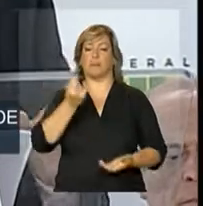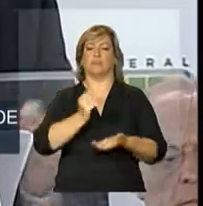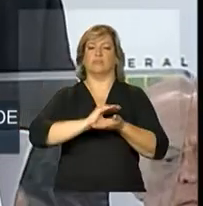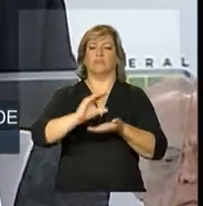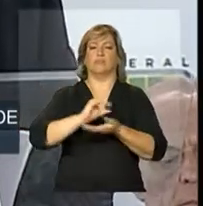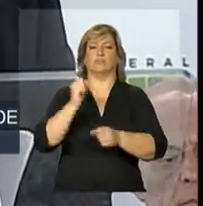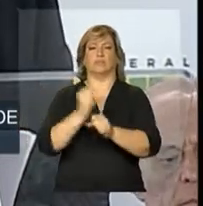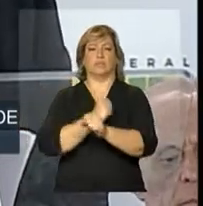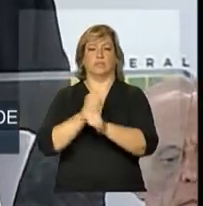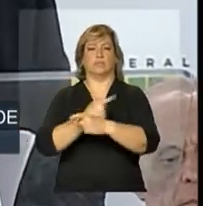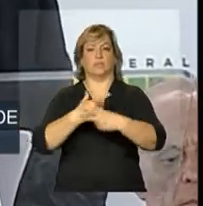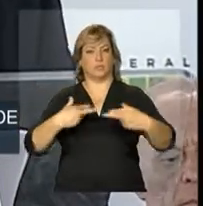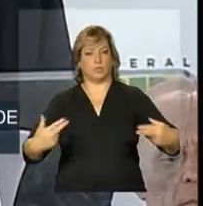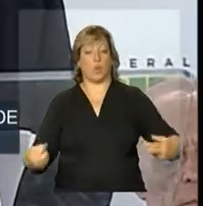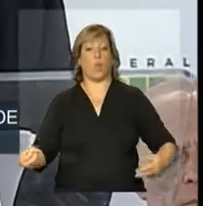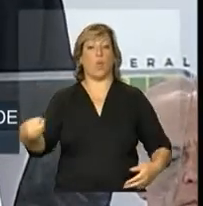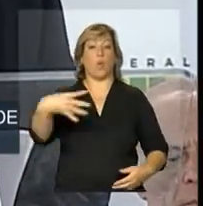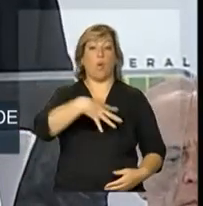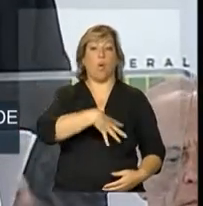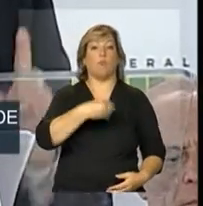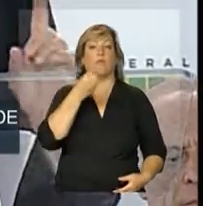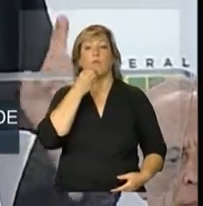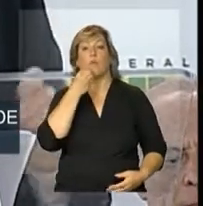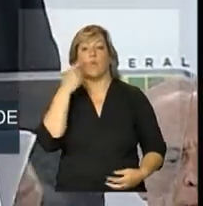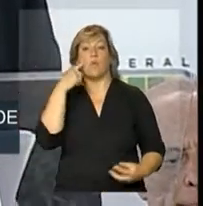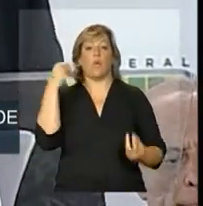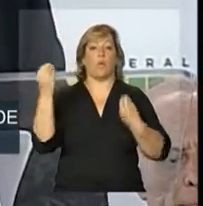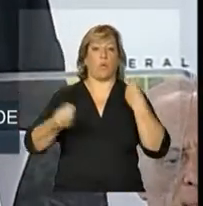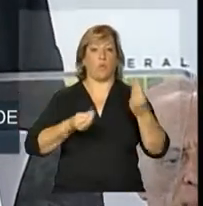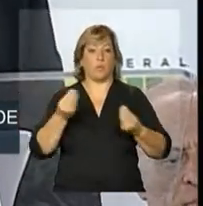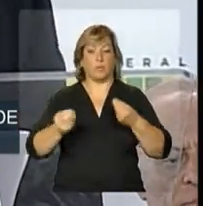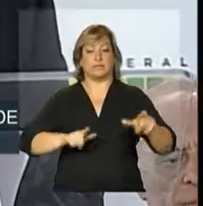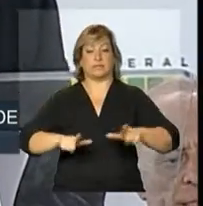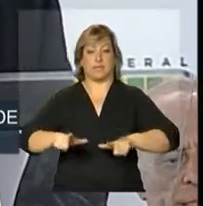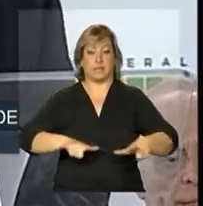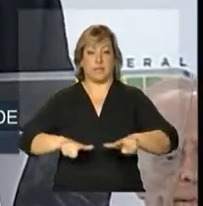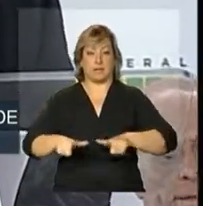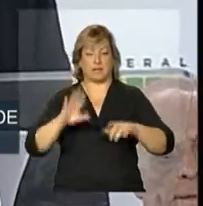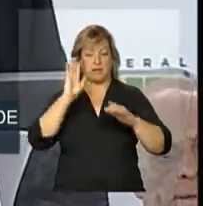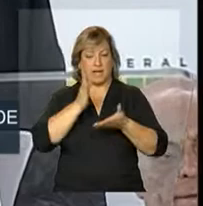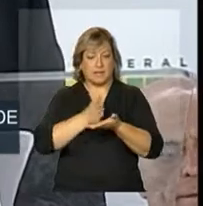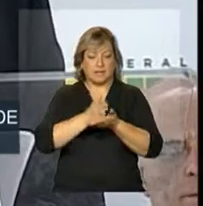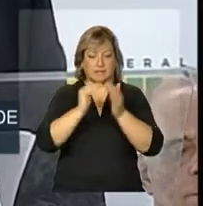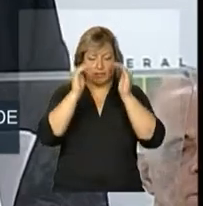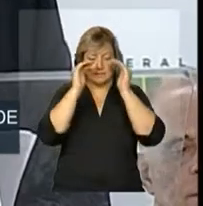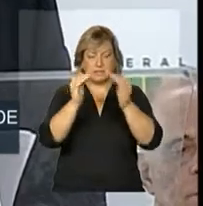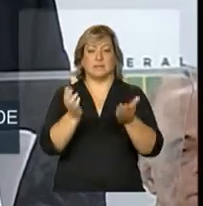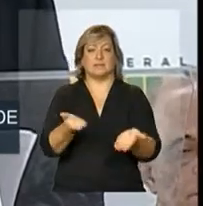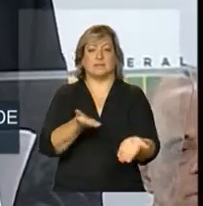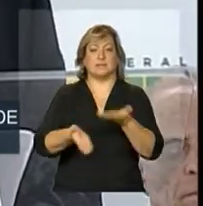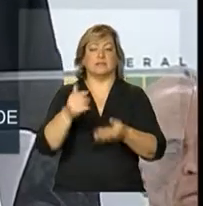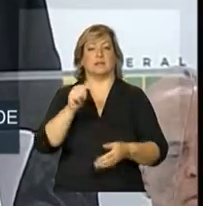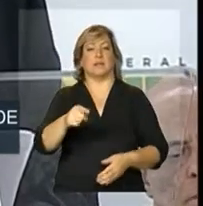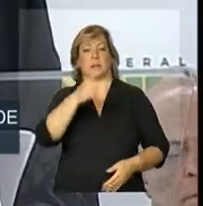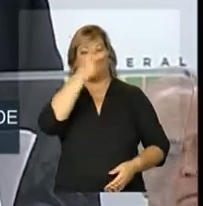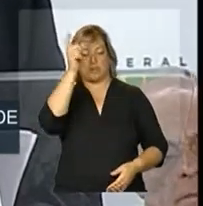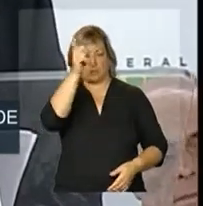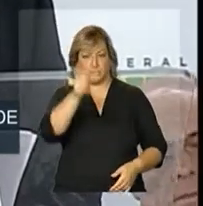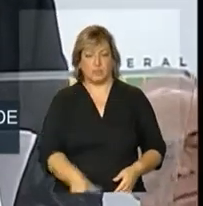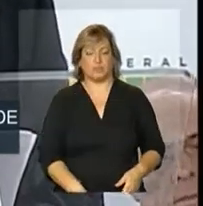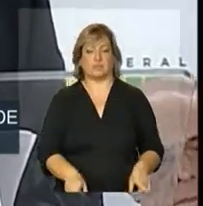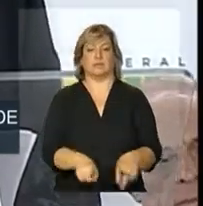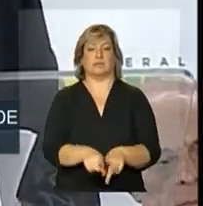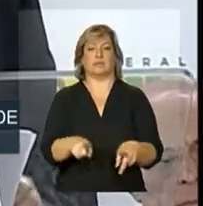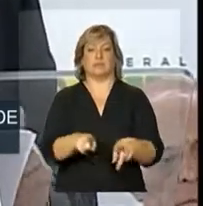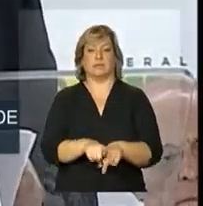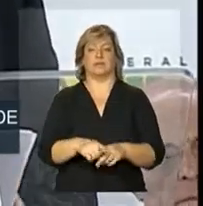propondo novas formas de gestão, focando no potencial humano, vencendo desafios e valorizando as